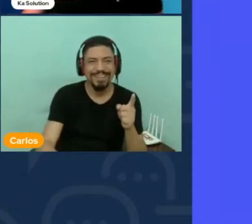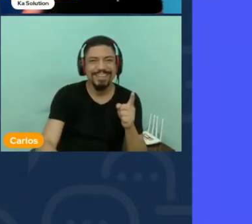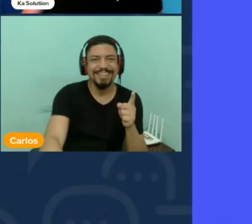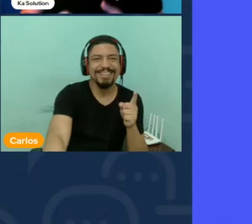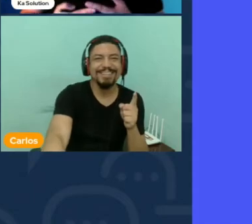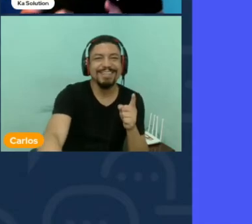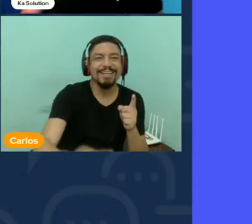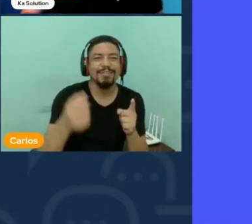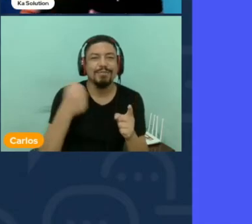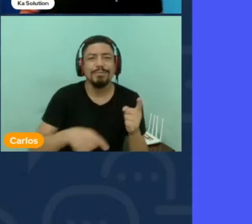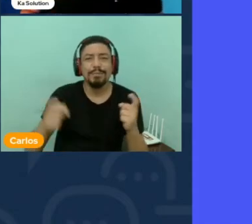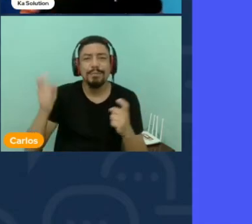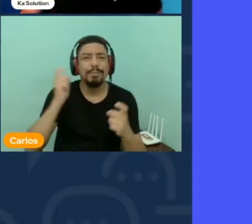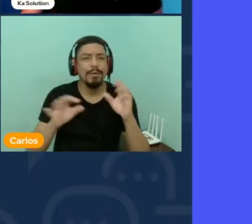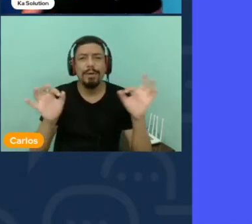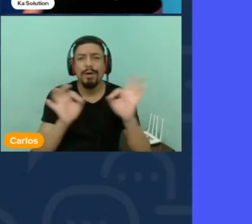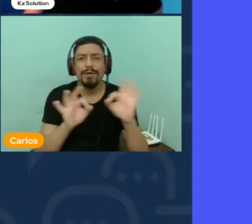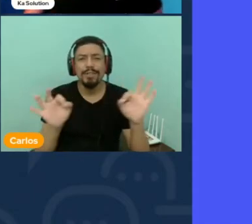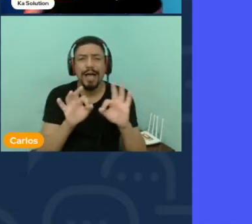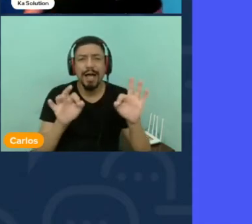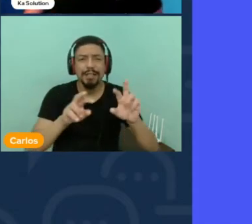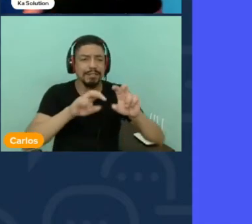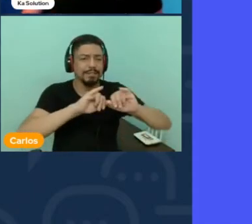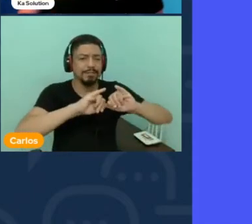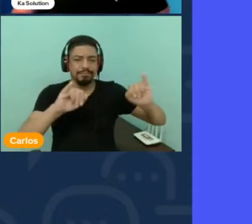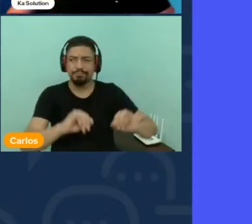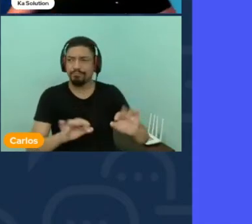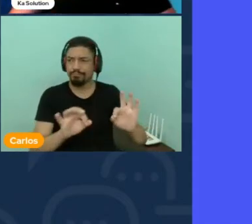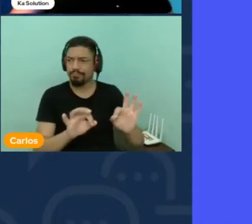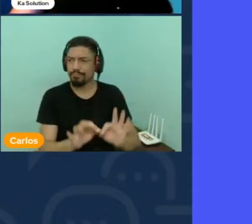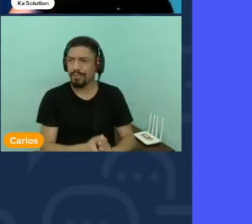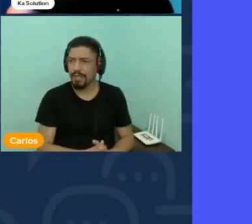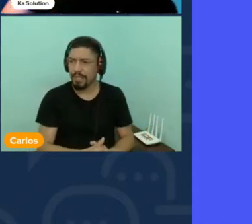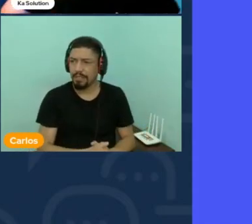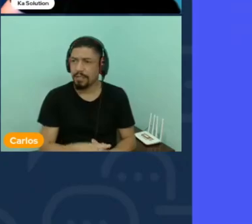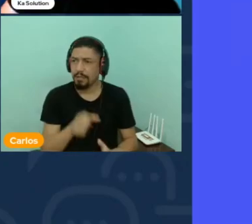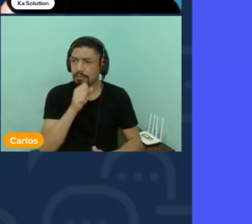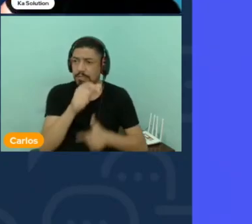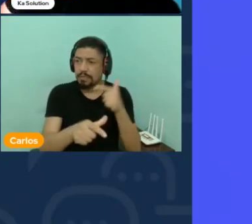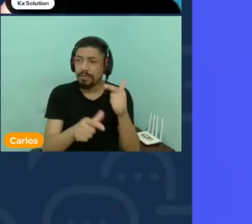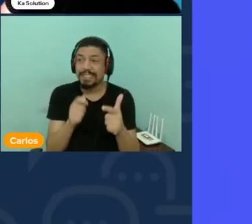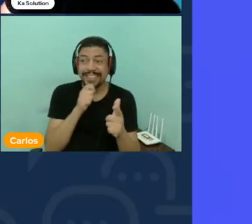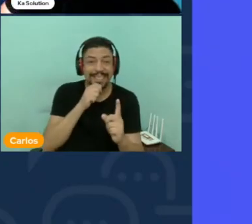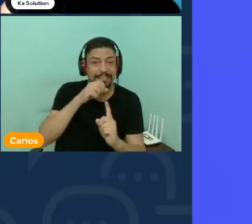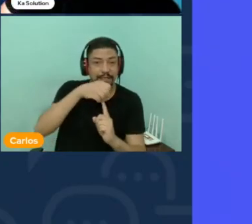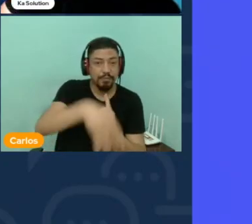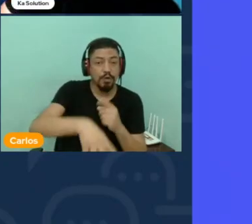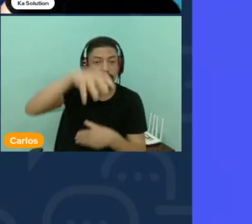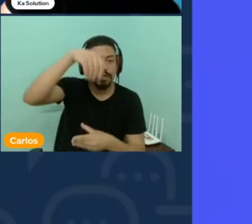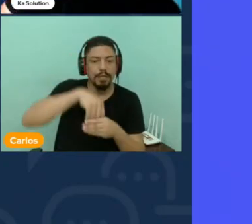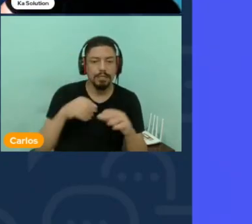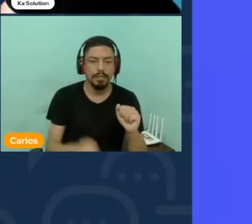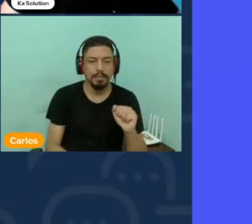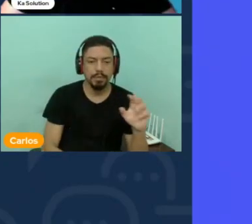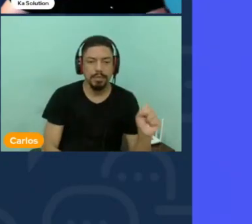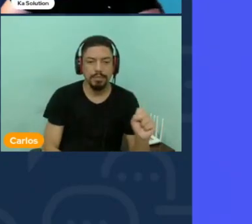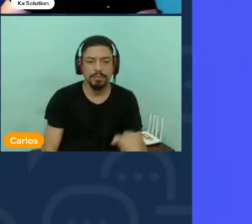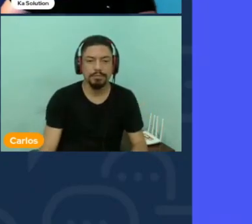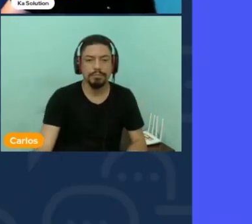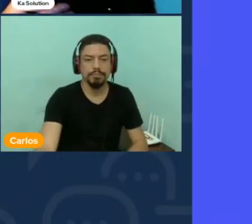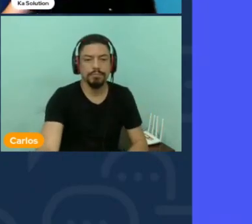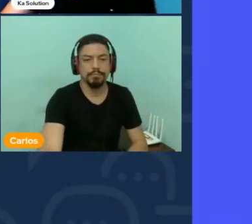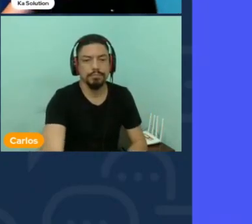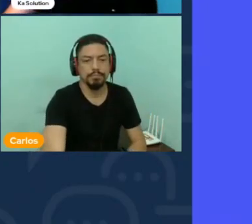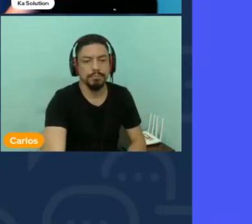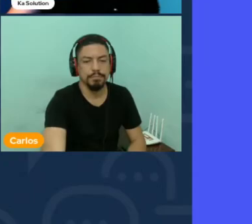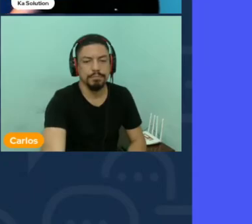me preocupar com nenhuma parte da infraestrutura. É um serviço serverless na AWS. Então, pessoal,